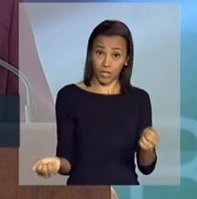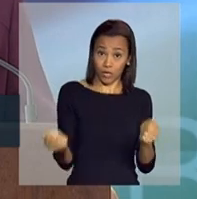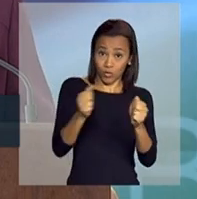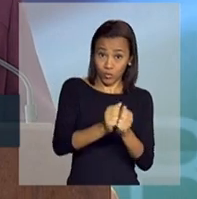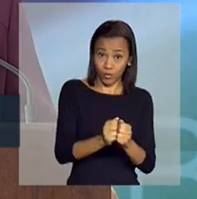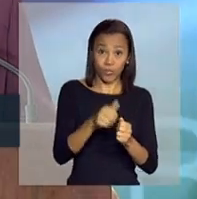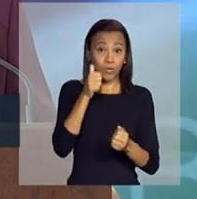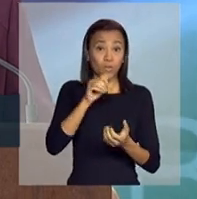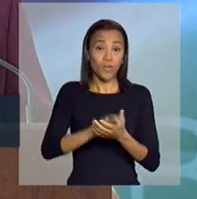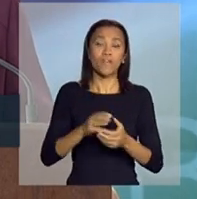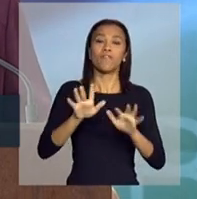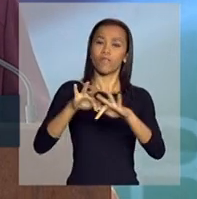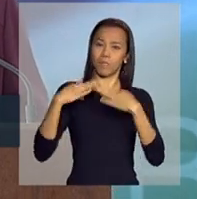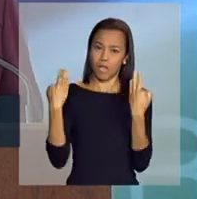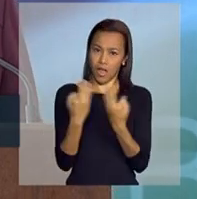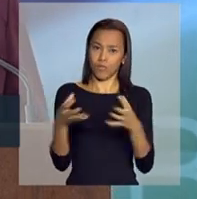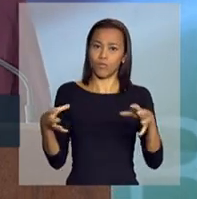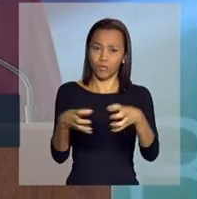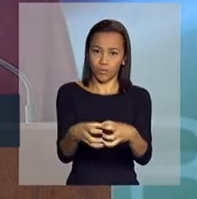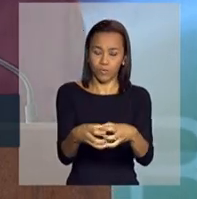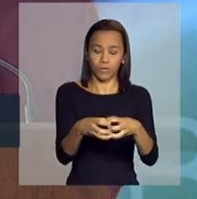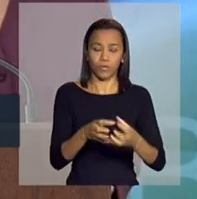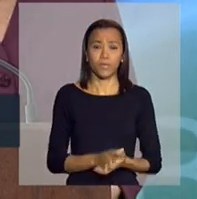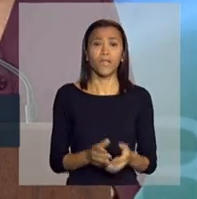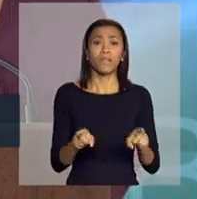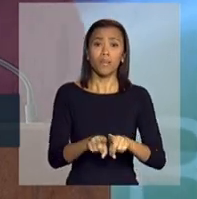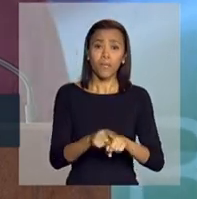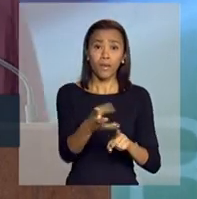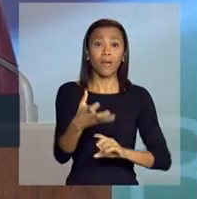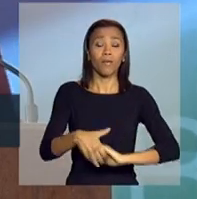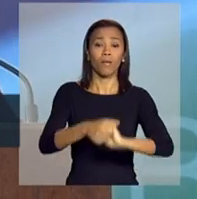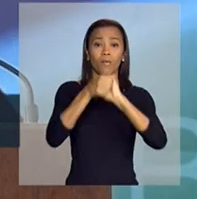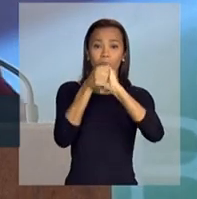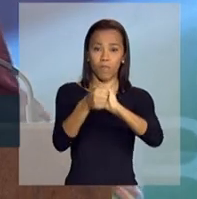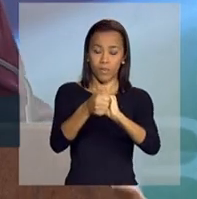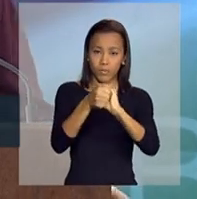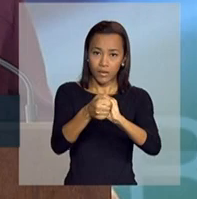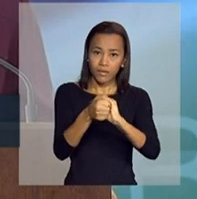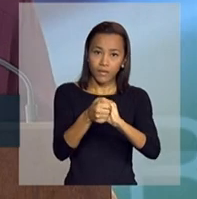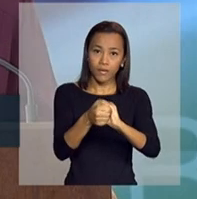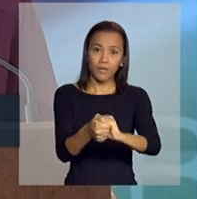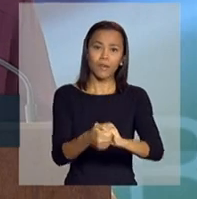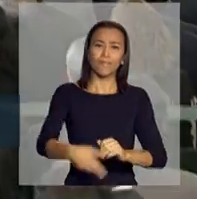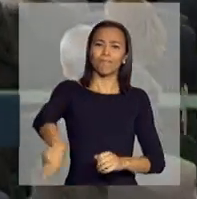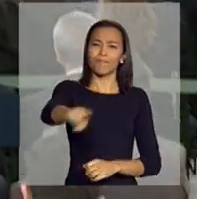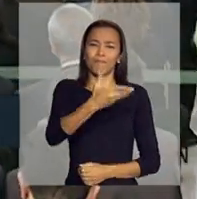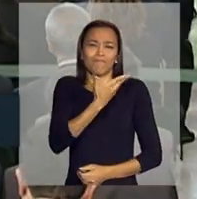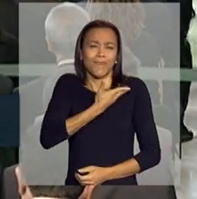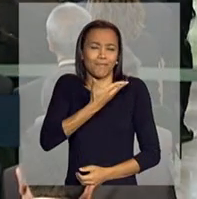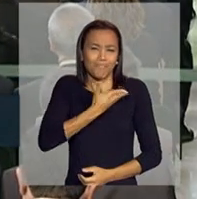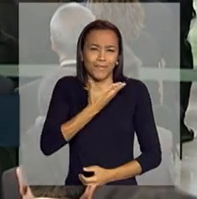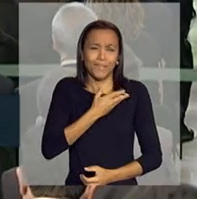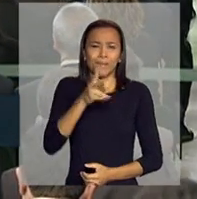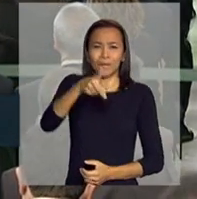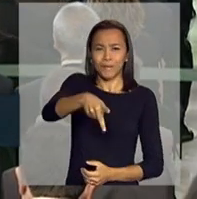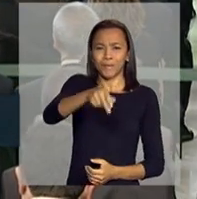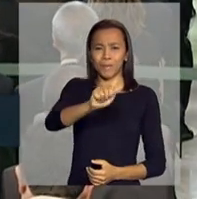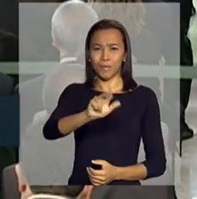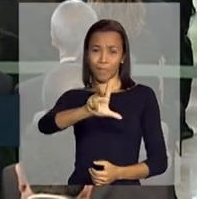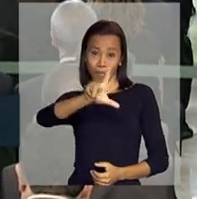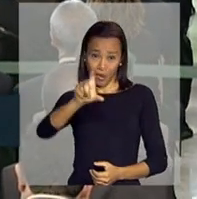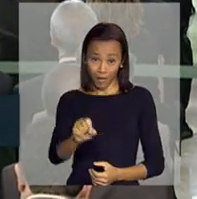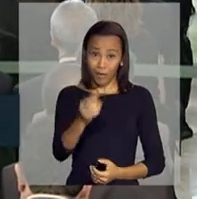acompanhados de seus filhos e familiares. Queria cumprimentar meu querido companheiro e amigo Paulo Sérgio